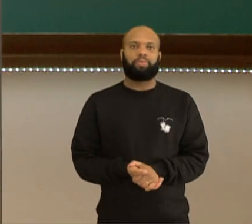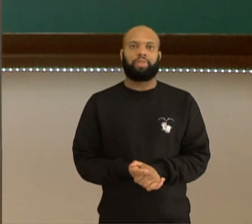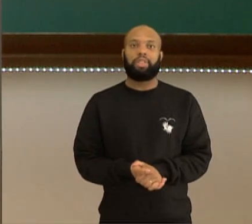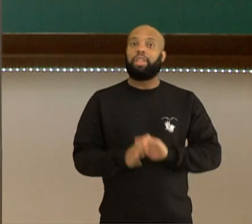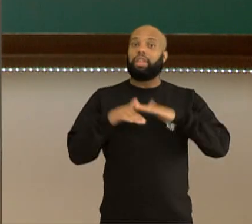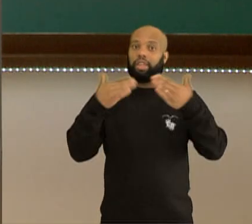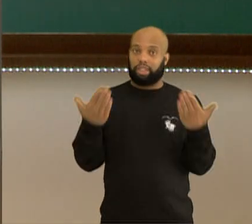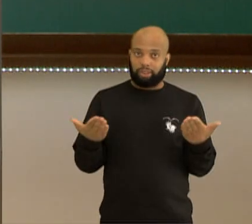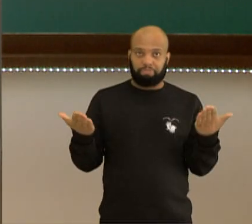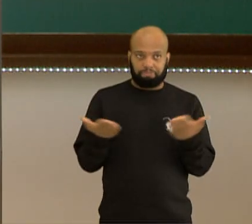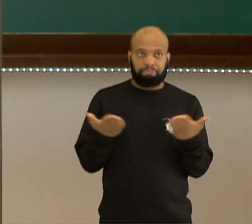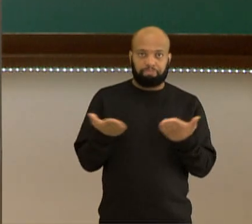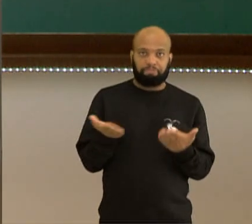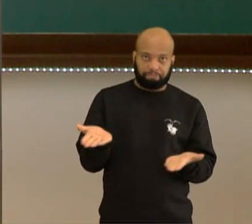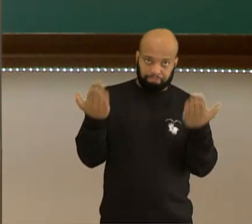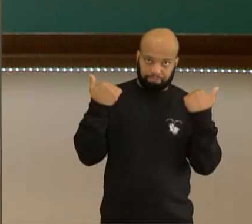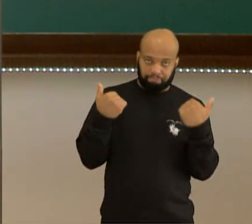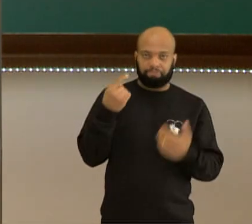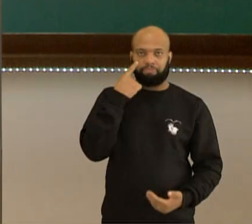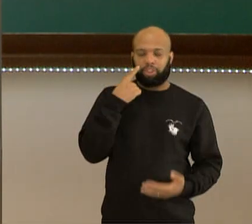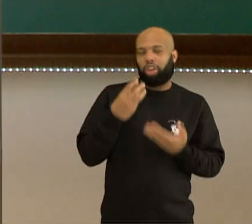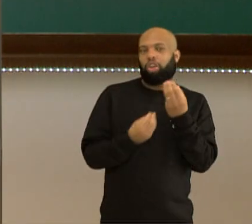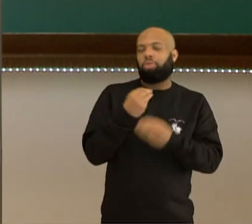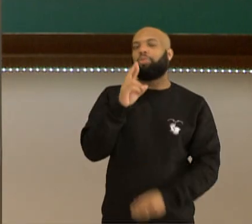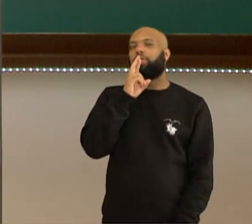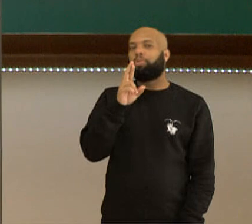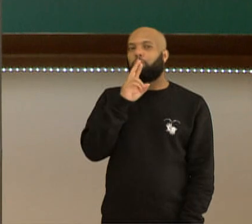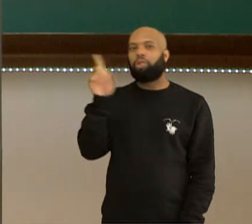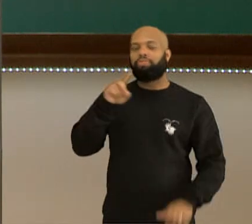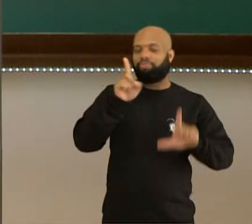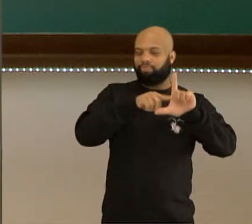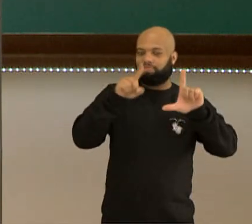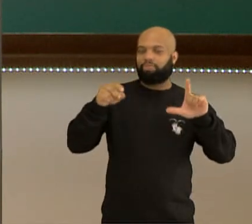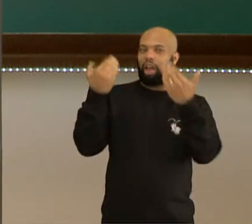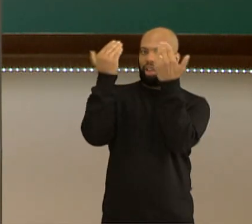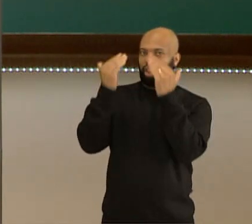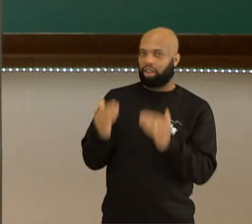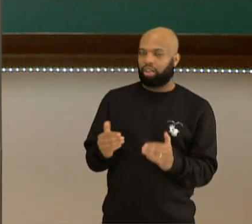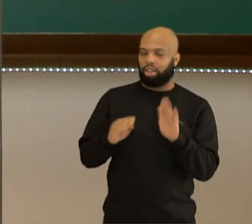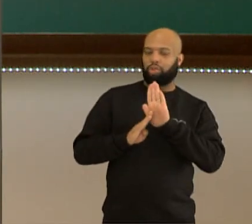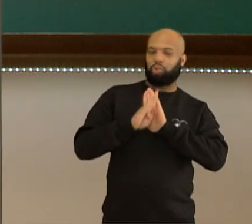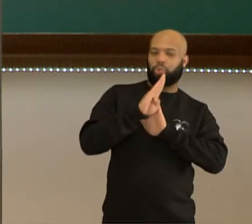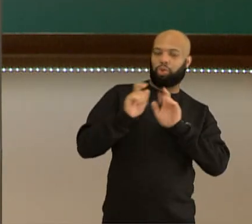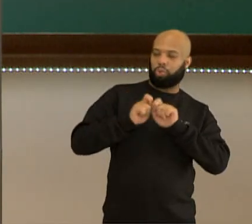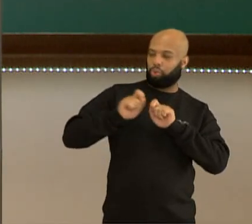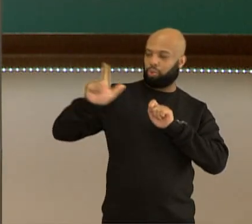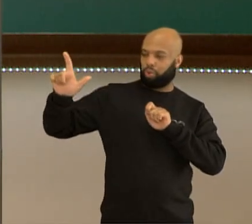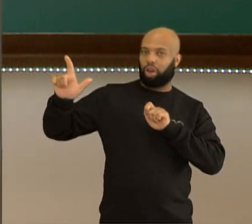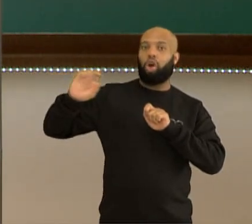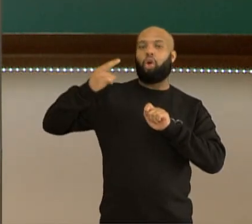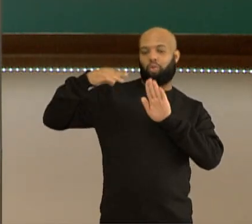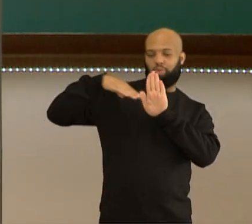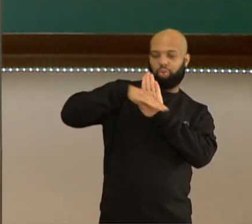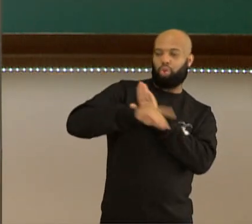aí, bora, gente, ver como é que ficou esse gráfico, né? Se ele é crescente, decrescente, vocês